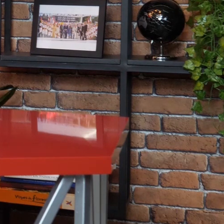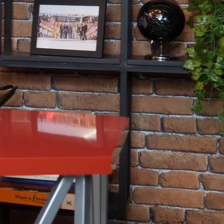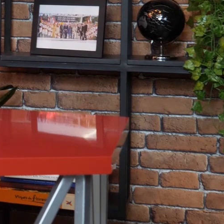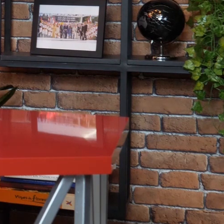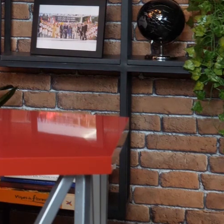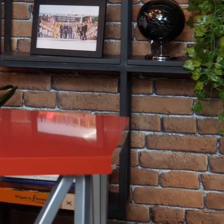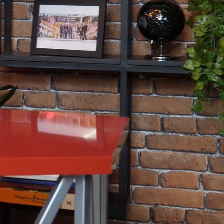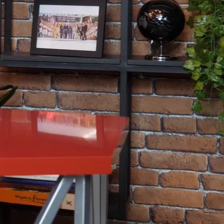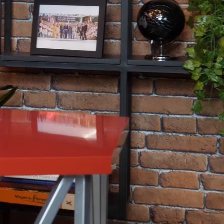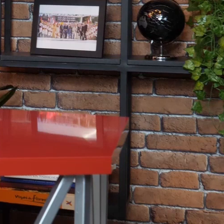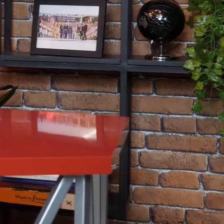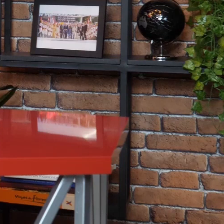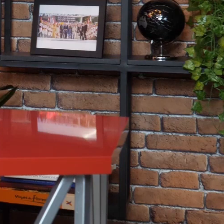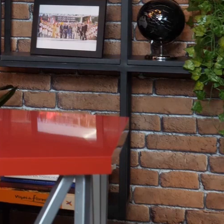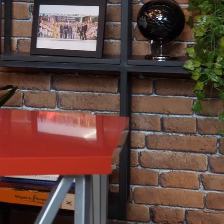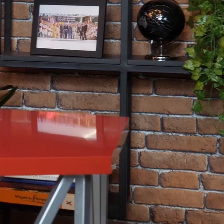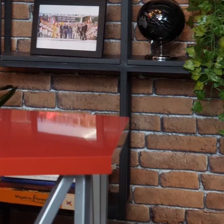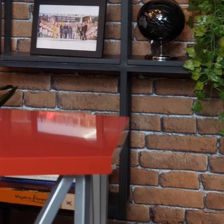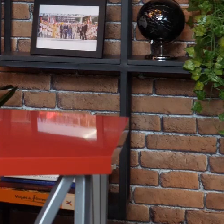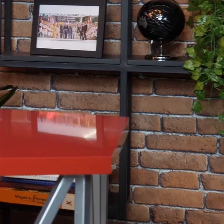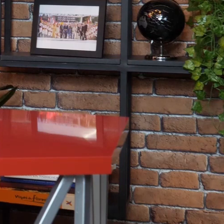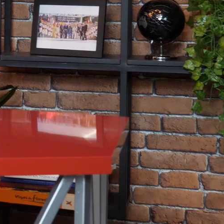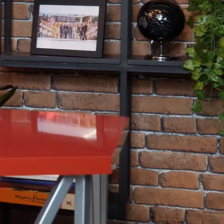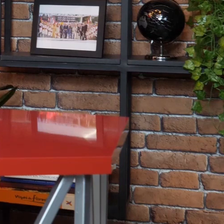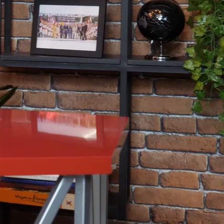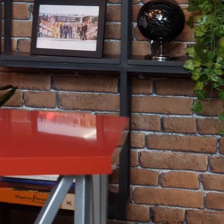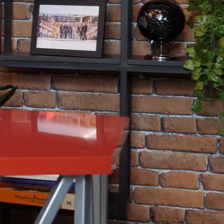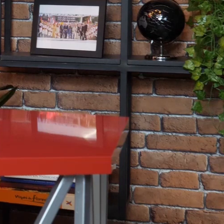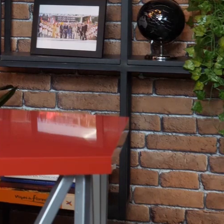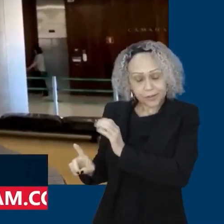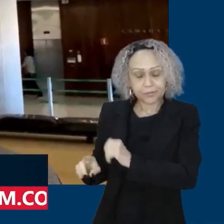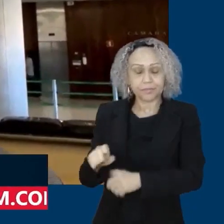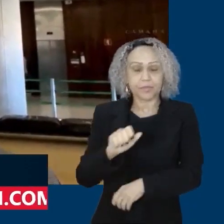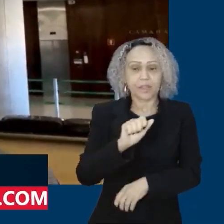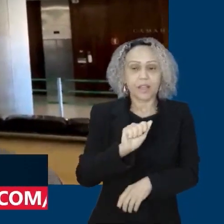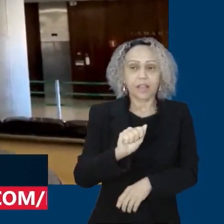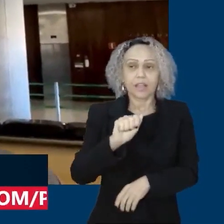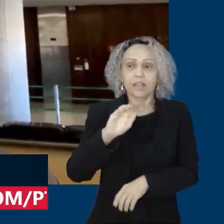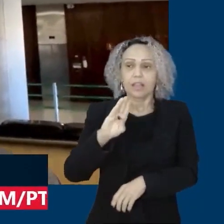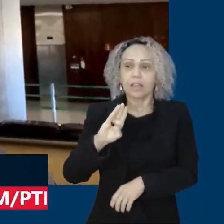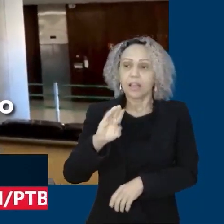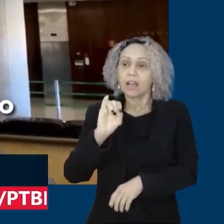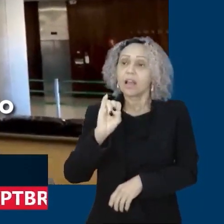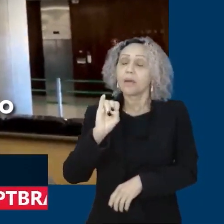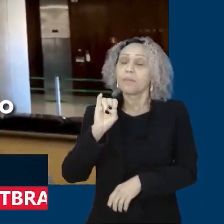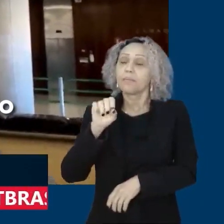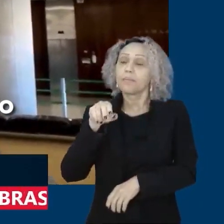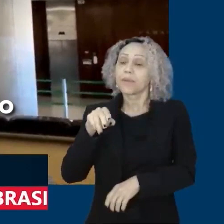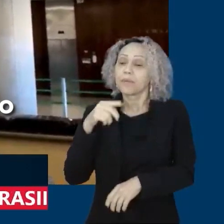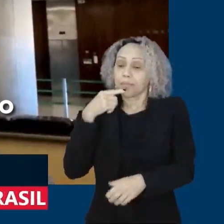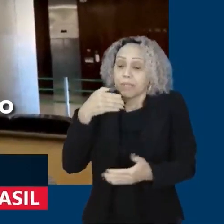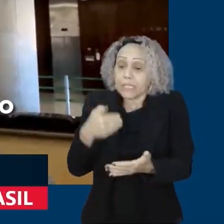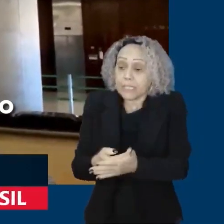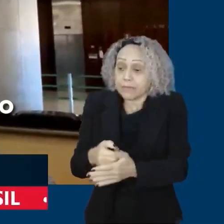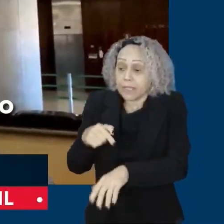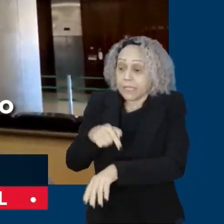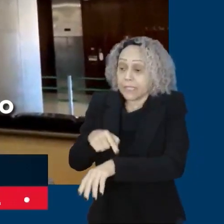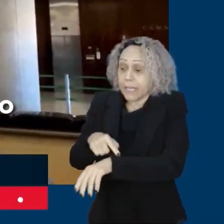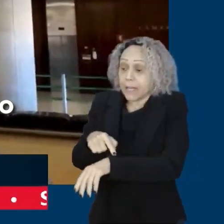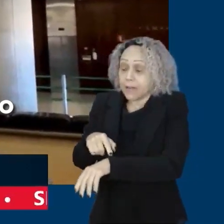DF sobre uma possível tentativa de golpe no dia 8 de janeiro. A ABIN detectou que realmente havia